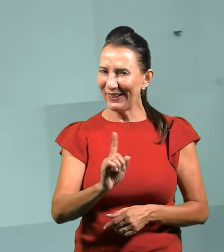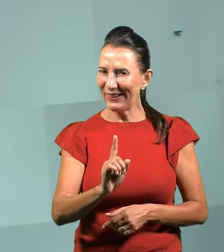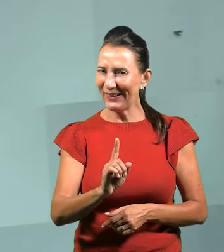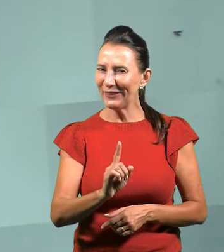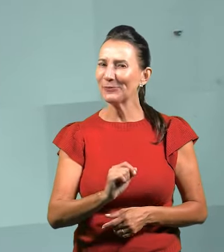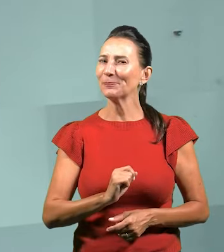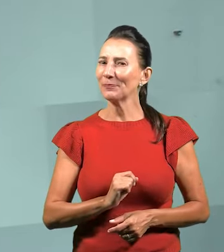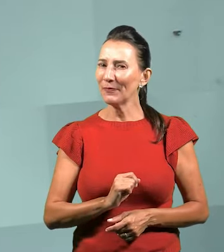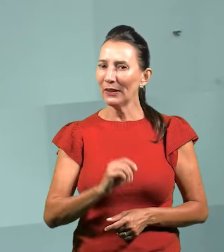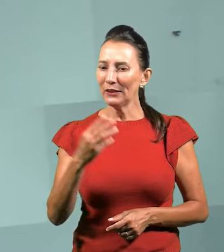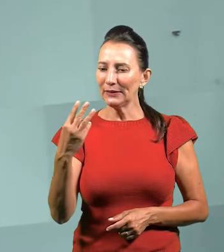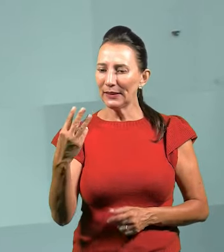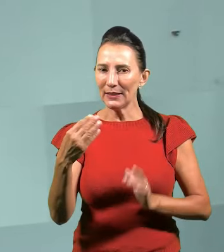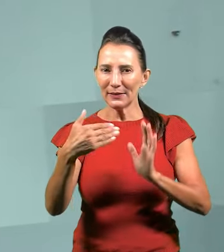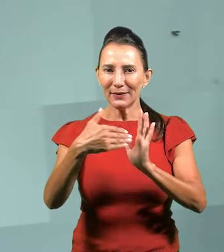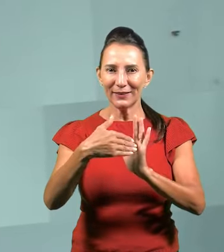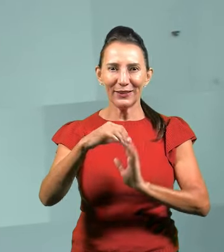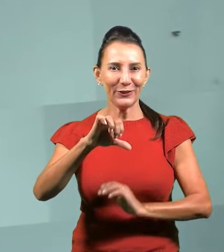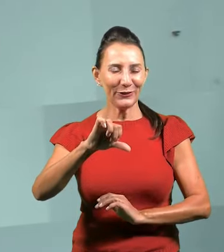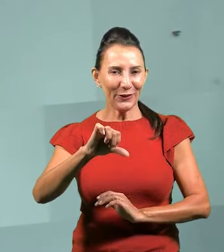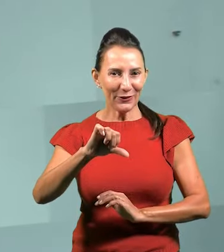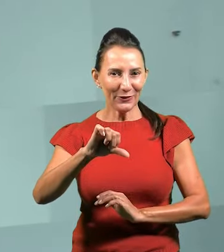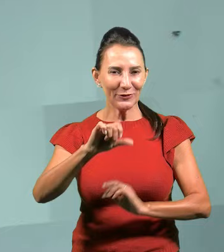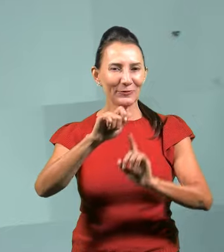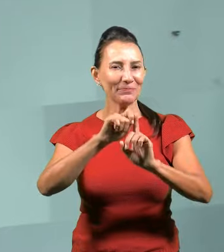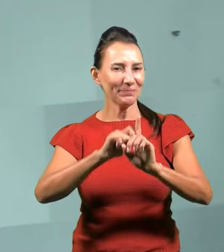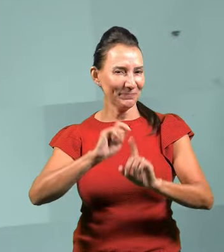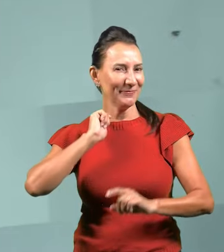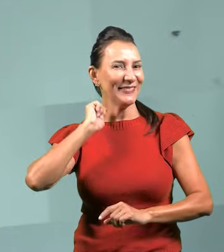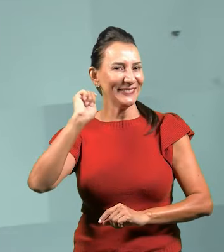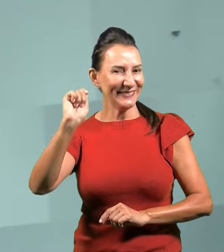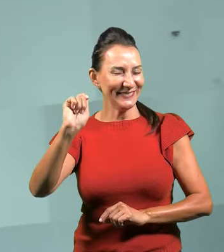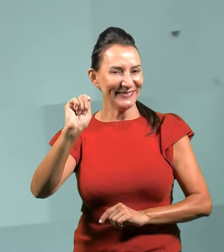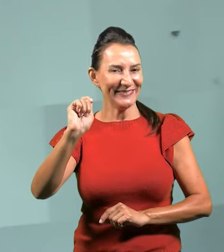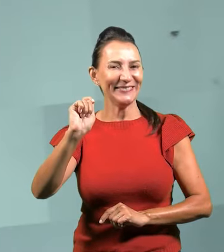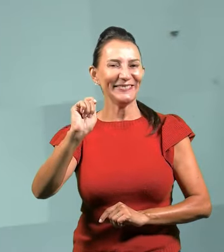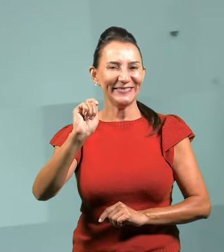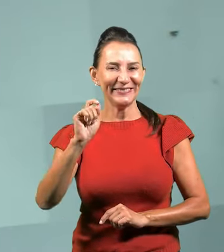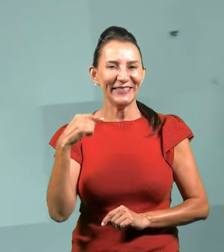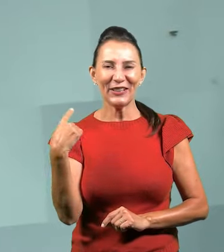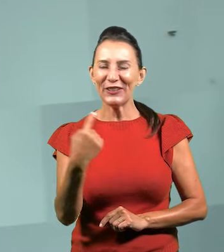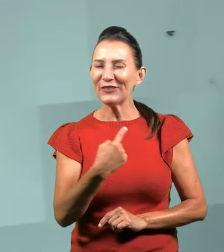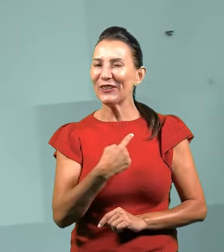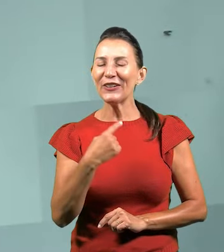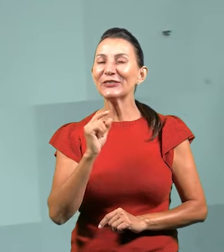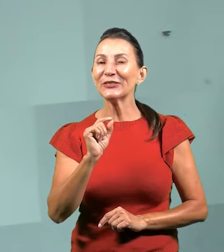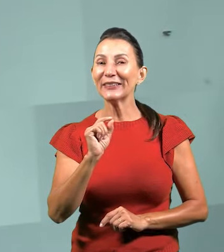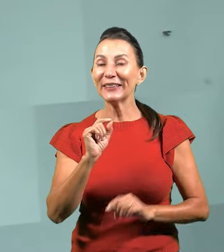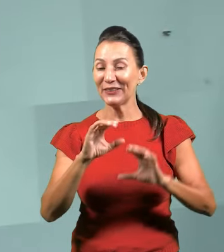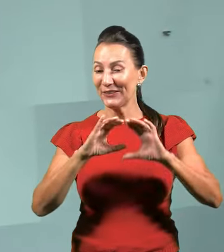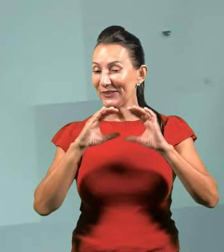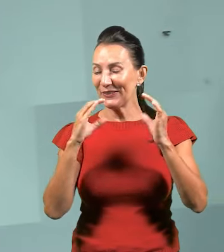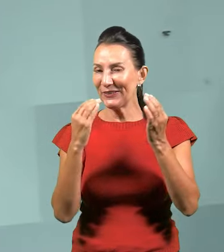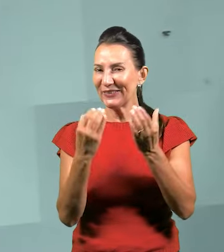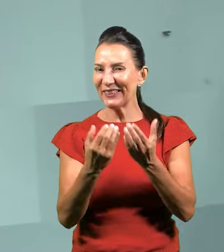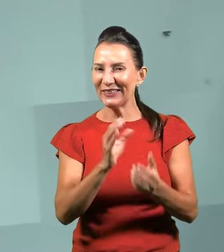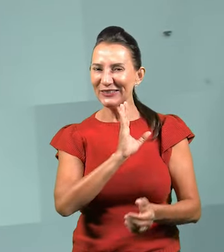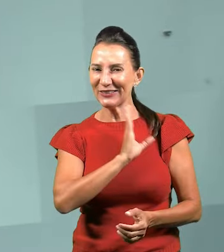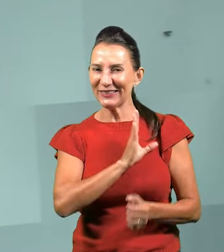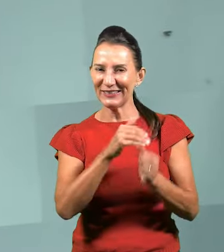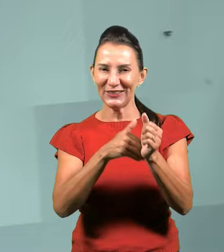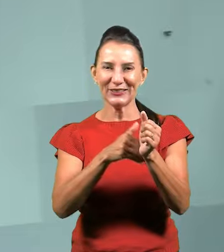pode ficar de fora, hein, grande líder? De 3 a 9 de abril, a nossa